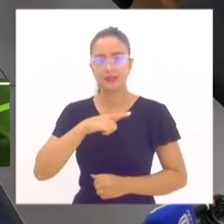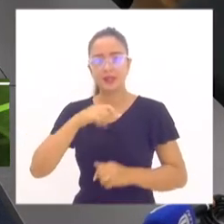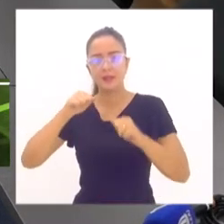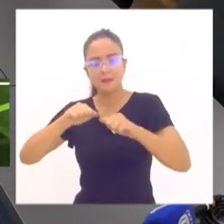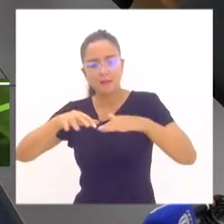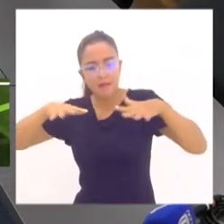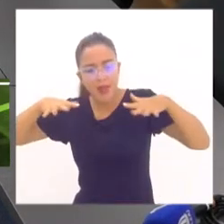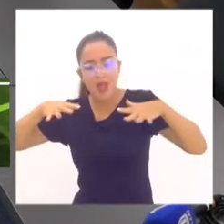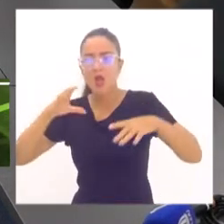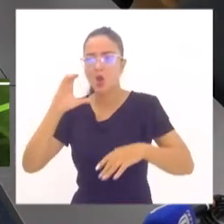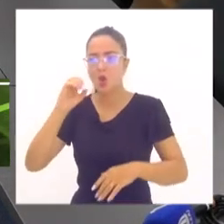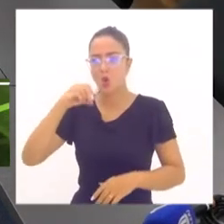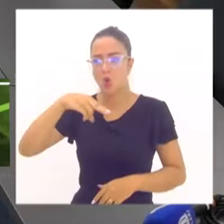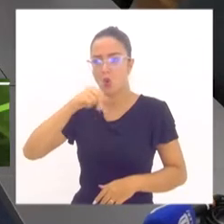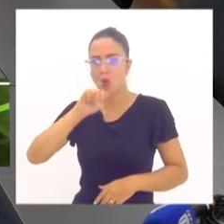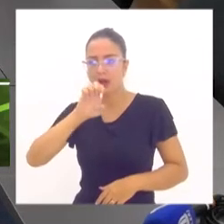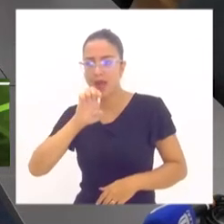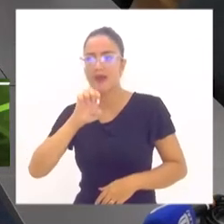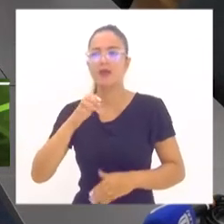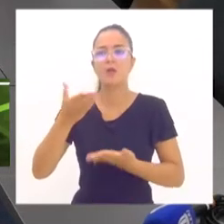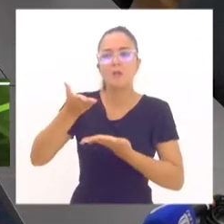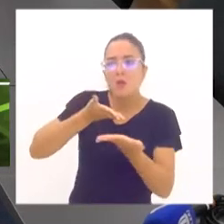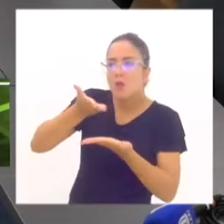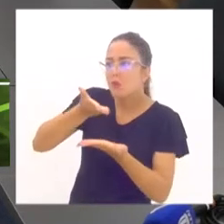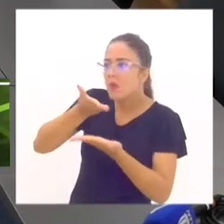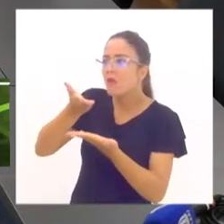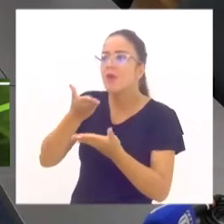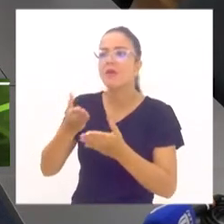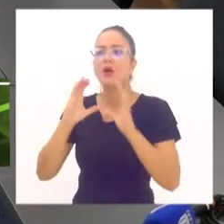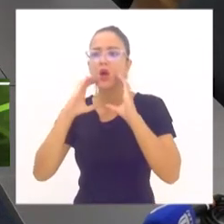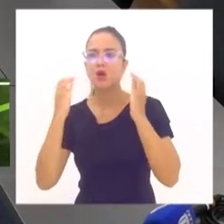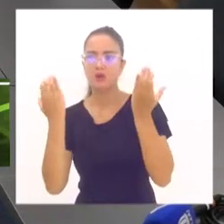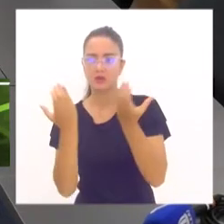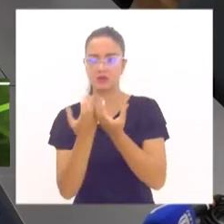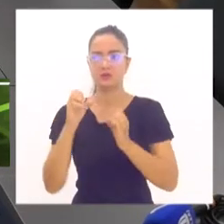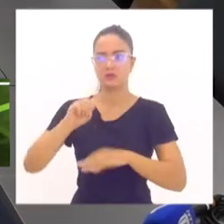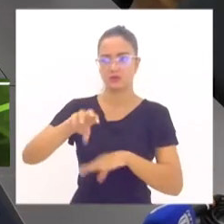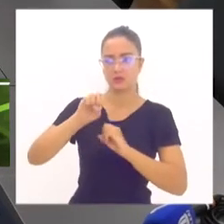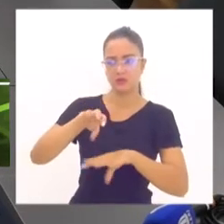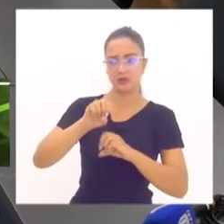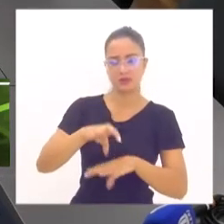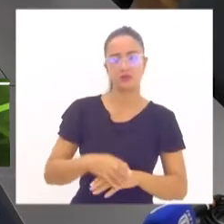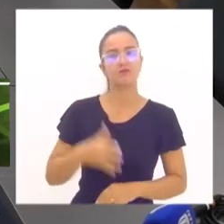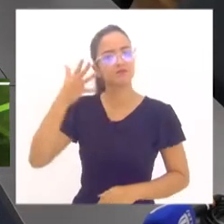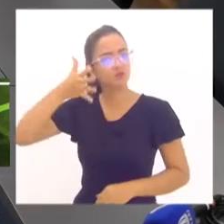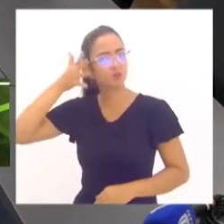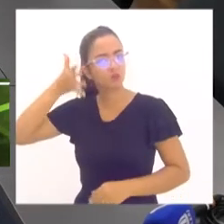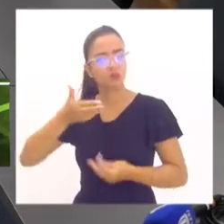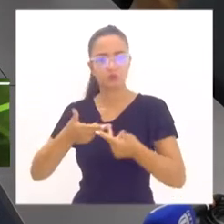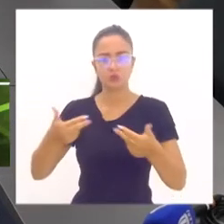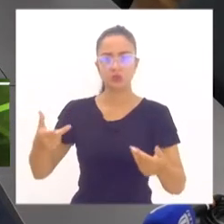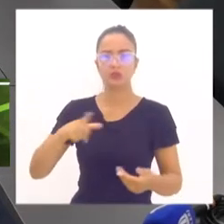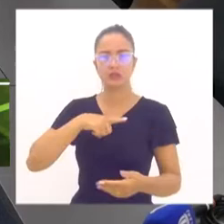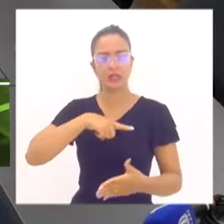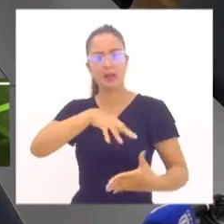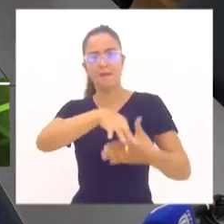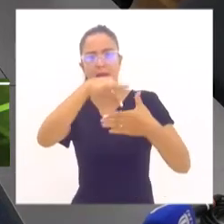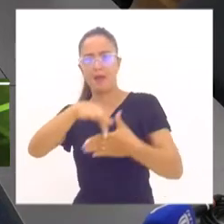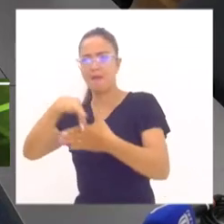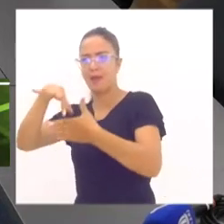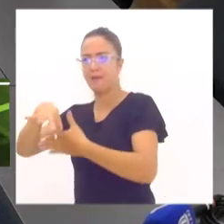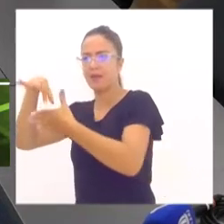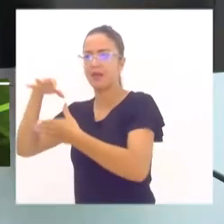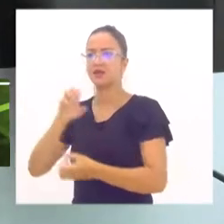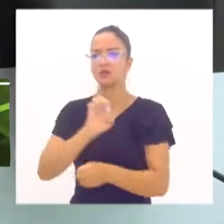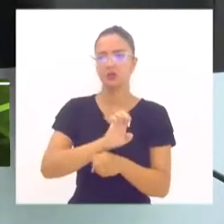CONAE, que é um instrumento importante, né, para a participação de representantes de várias instâncias estaduais, como